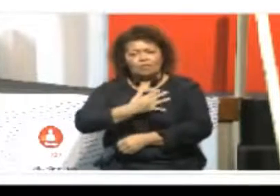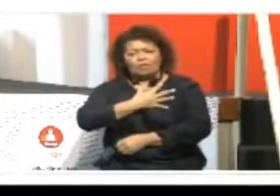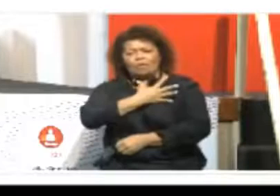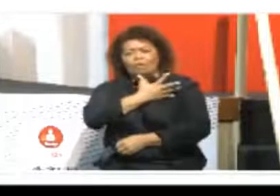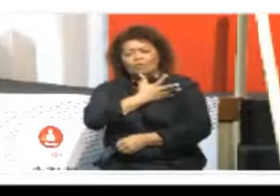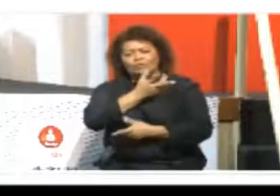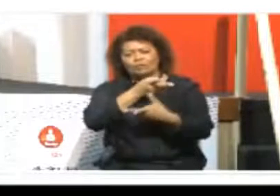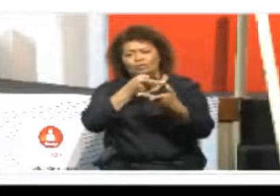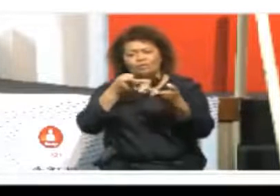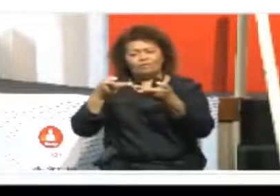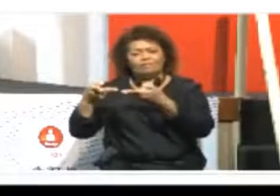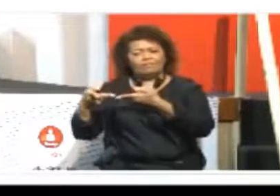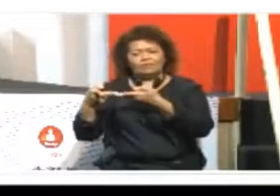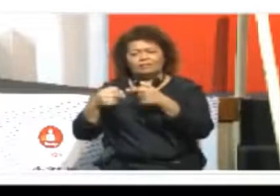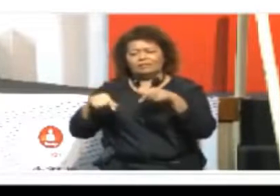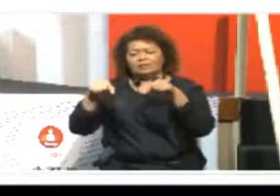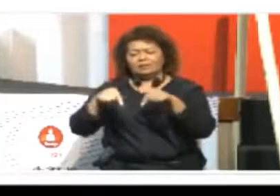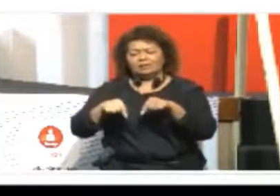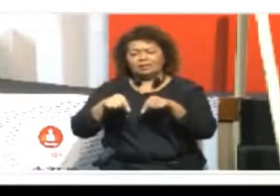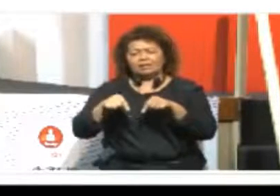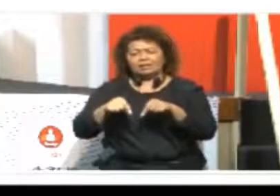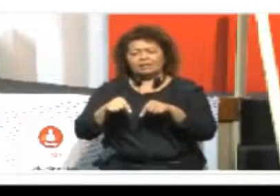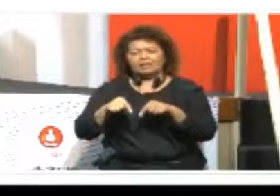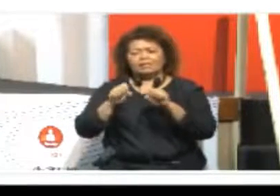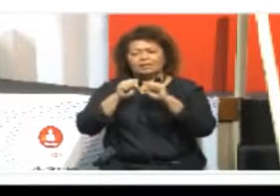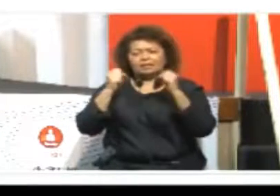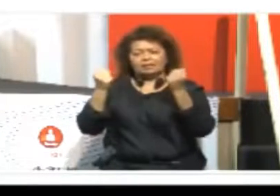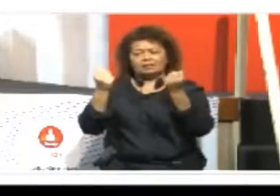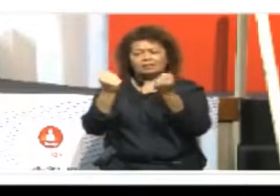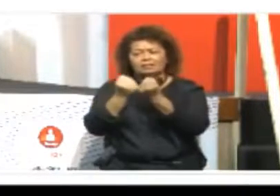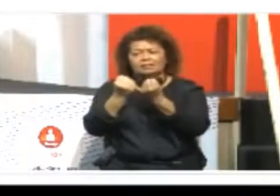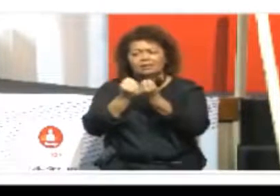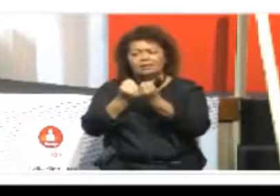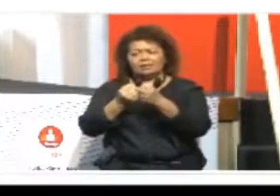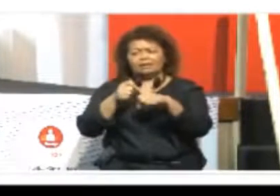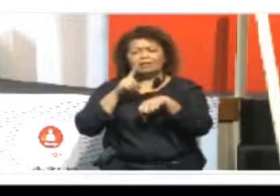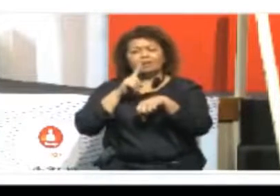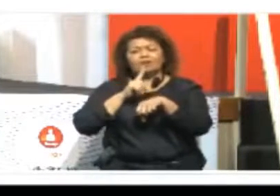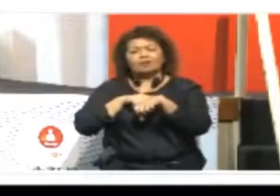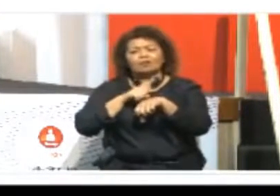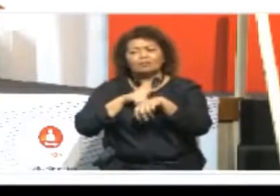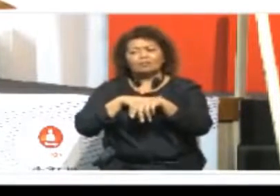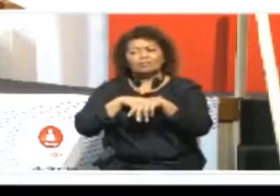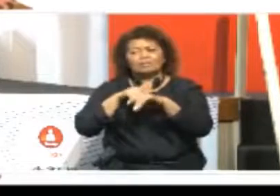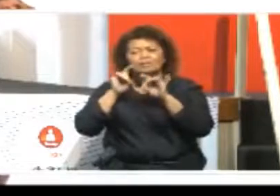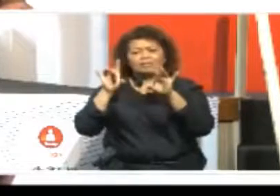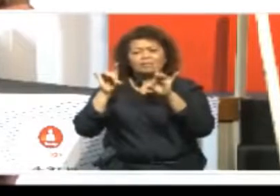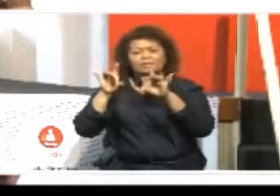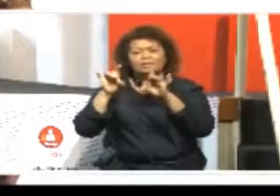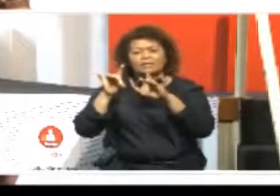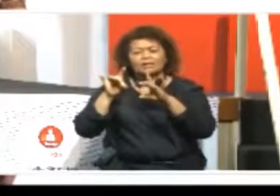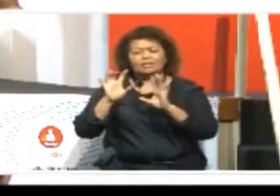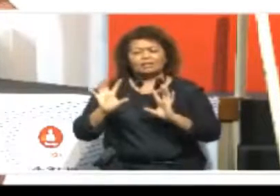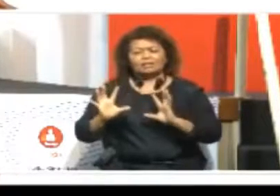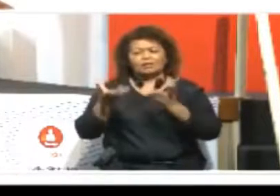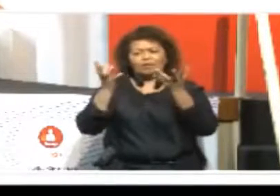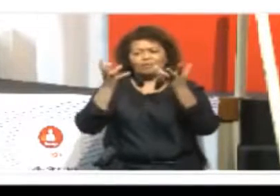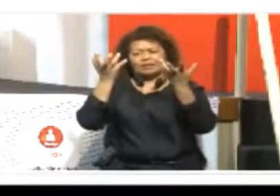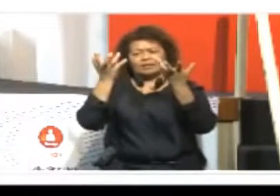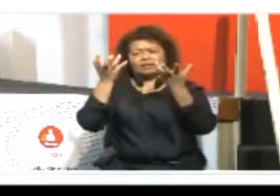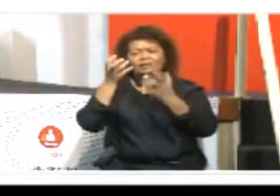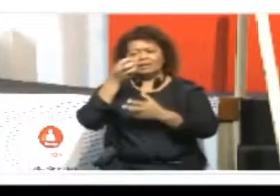a conferência de abertura, especialmente numa data tão especial em que se comemoram os 30 anos de existência da